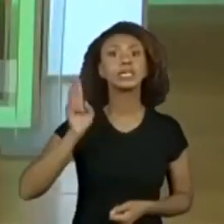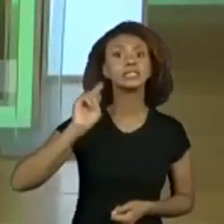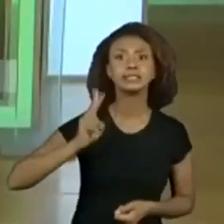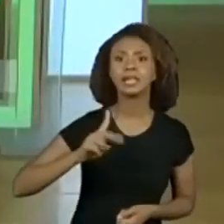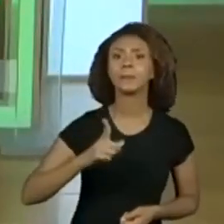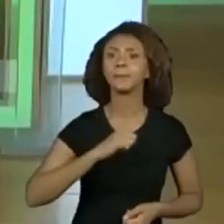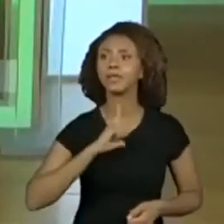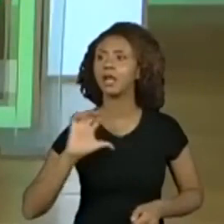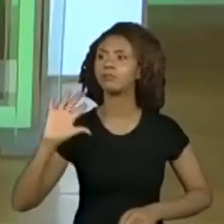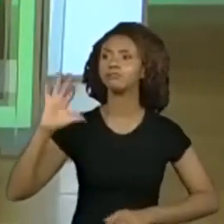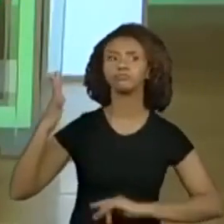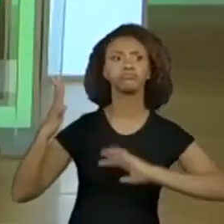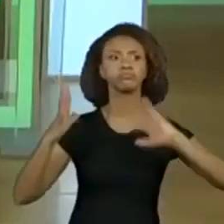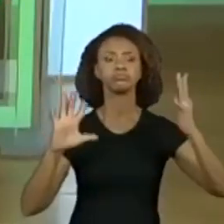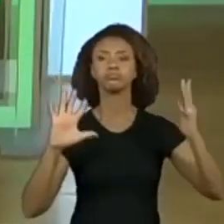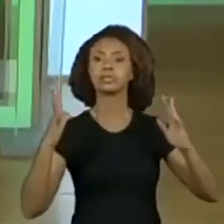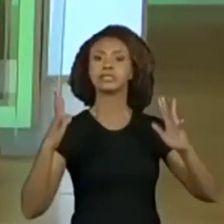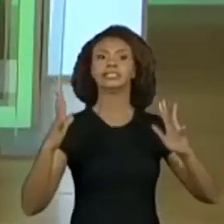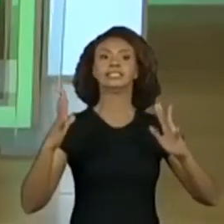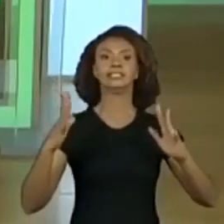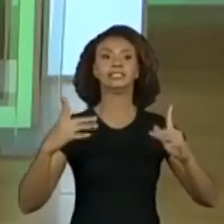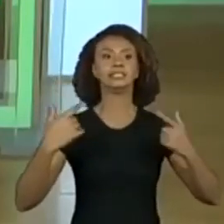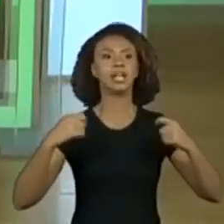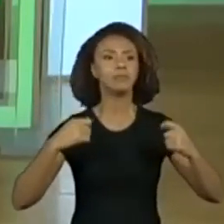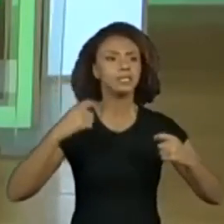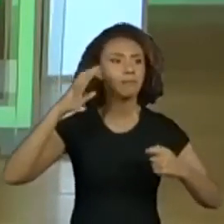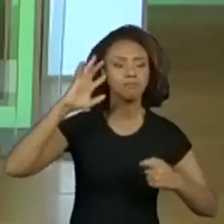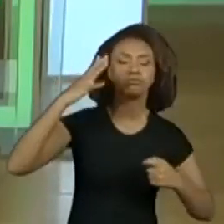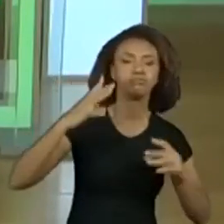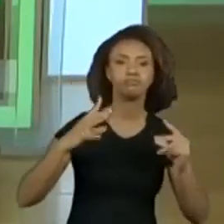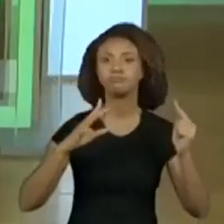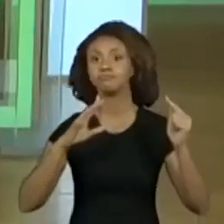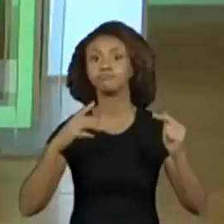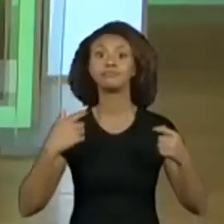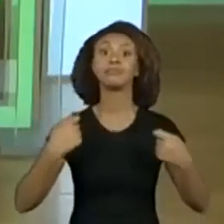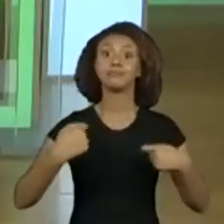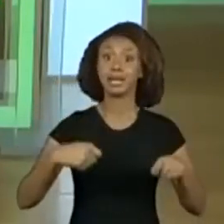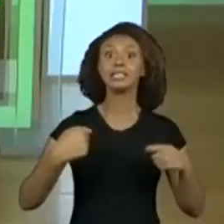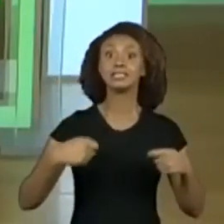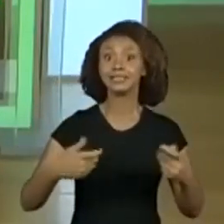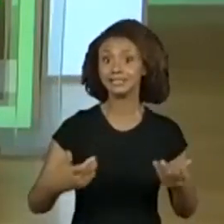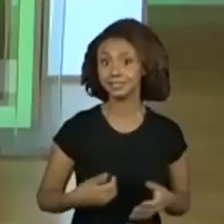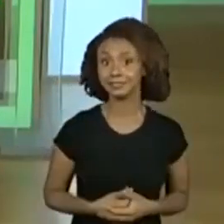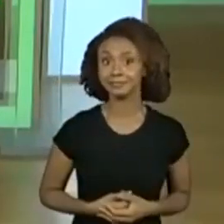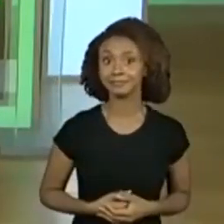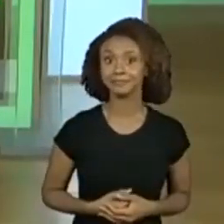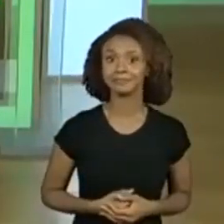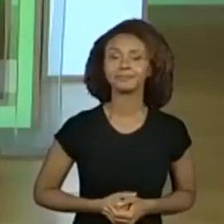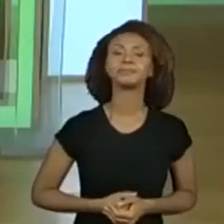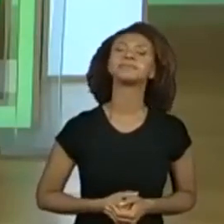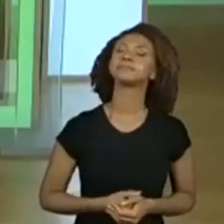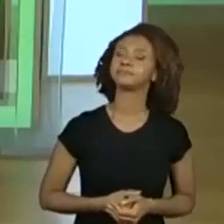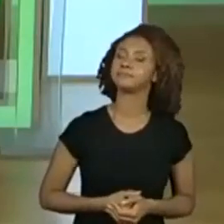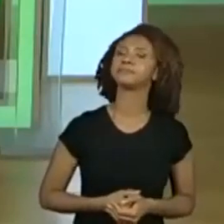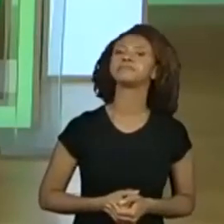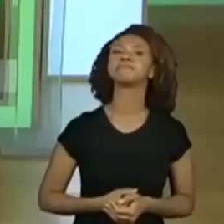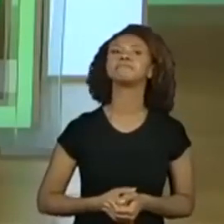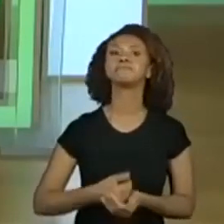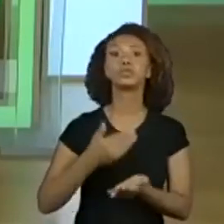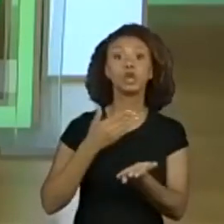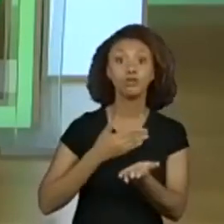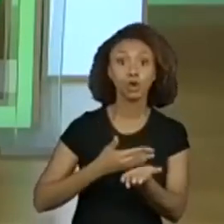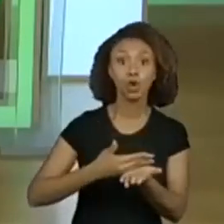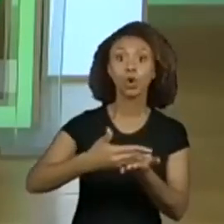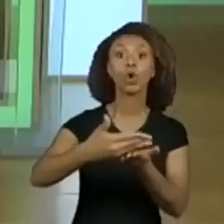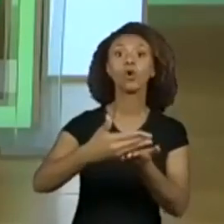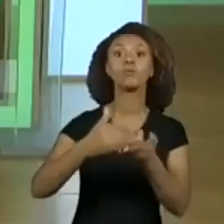situações não é e muitas vezes precisamos ali resolver rapidamente determinadas situações Então vamos partir aí pra